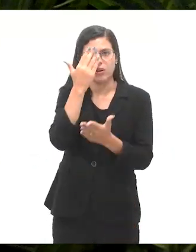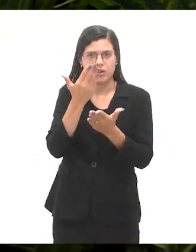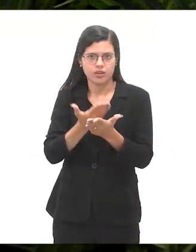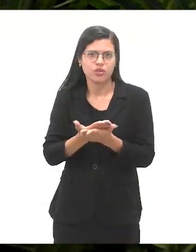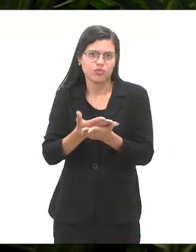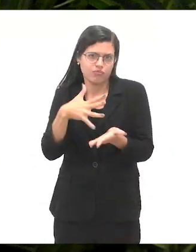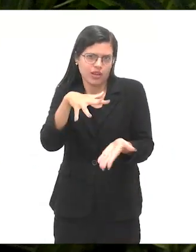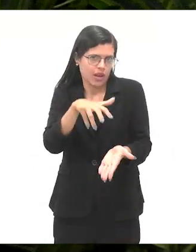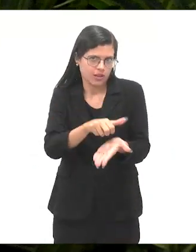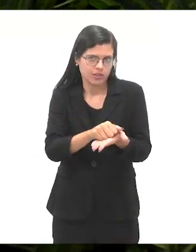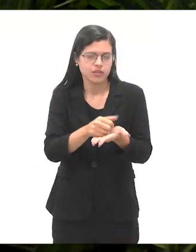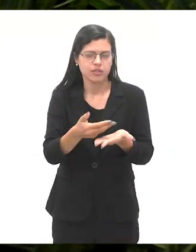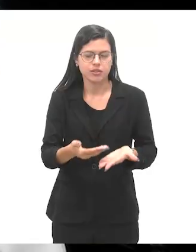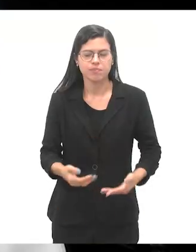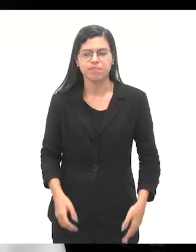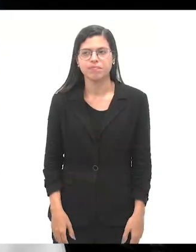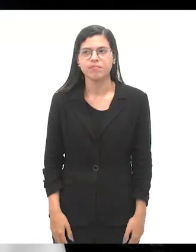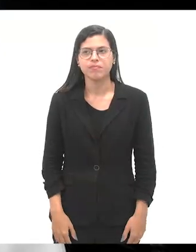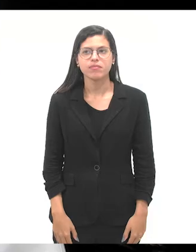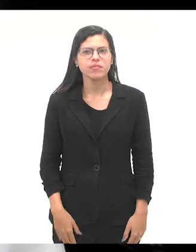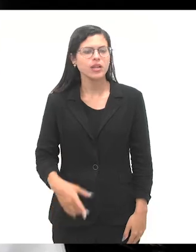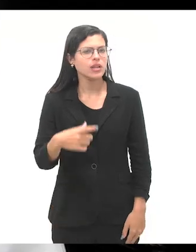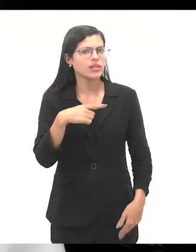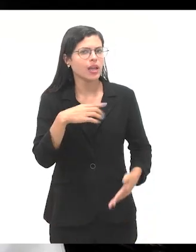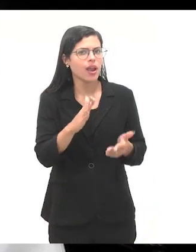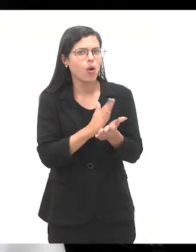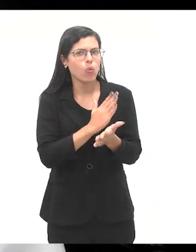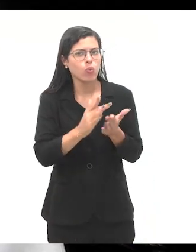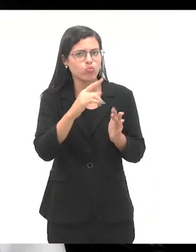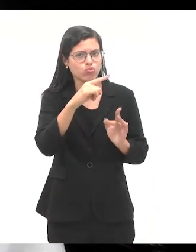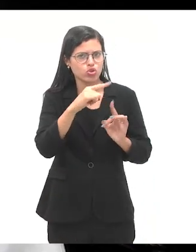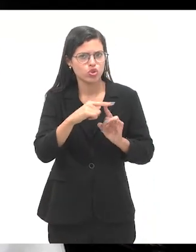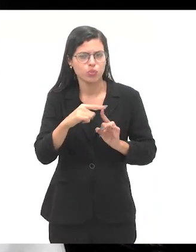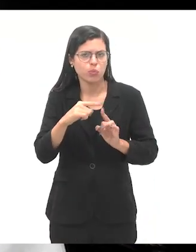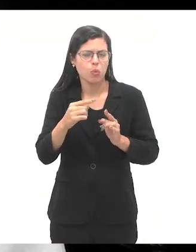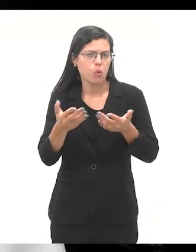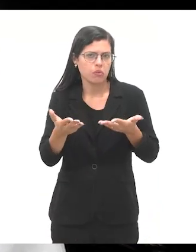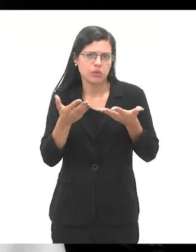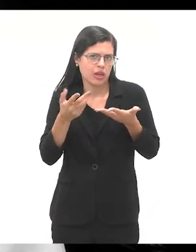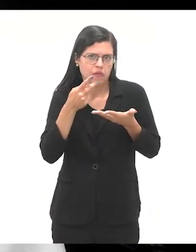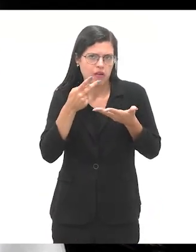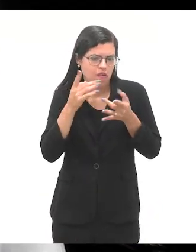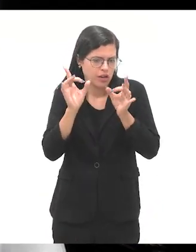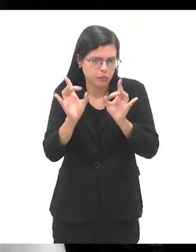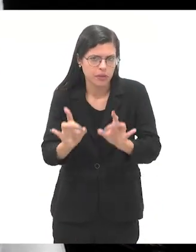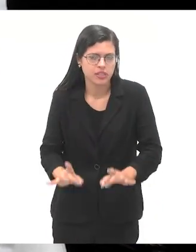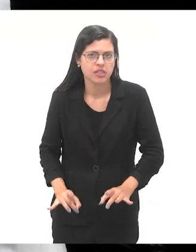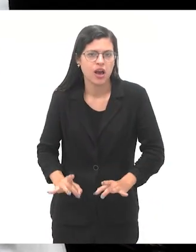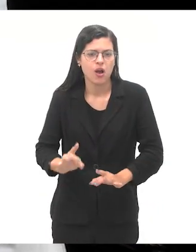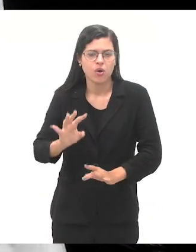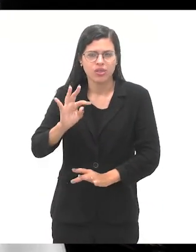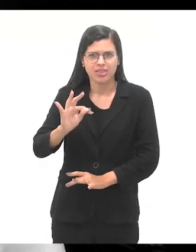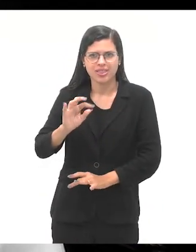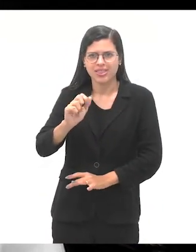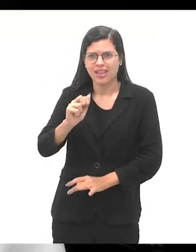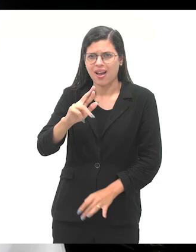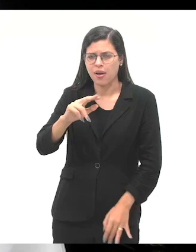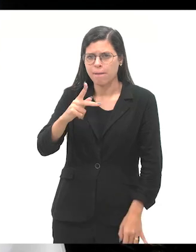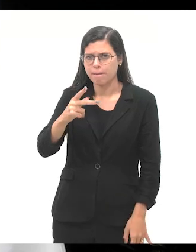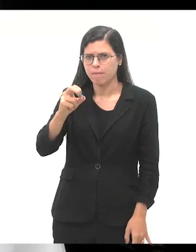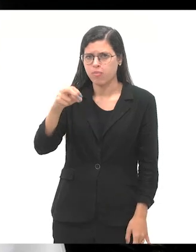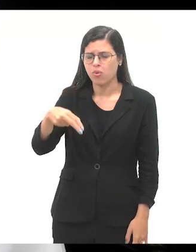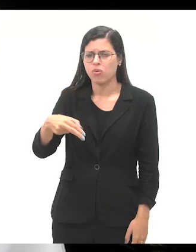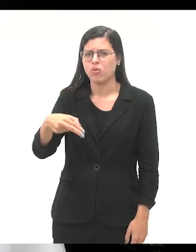um pouco desse registro também. Mariana, tem alguma espécie em especial que você queira falar? Ou o tarpão, né, que é